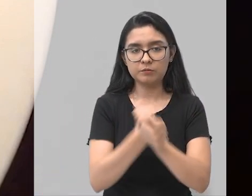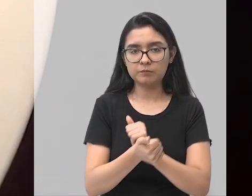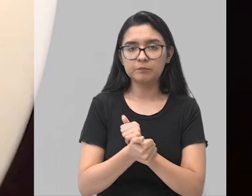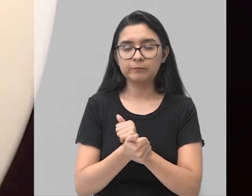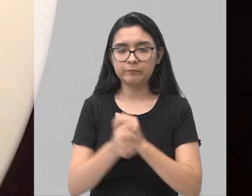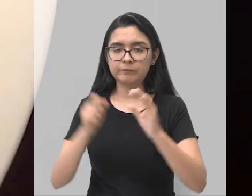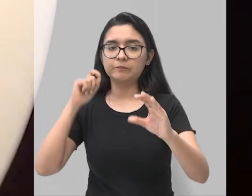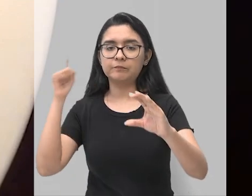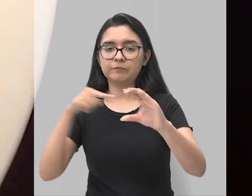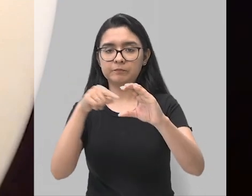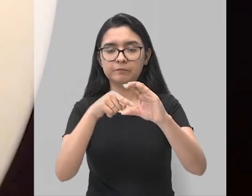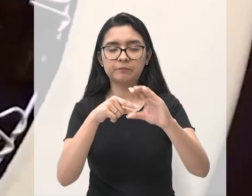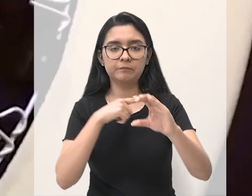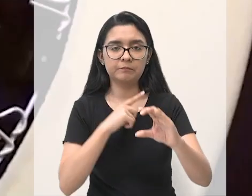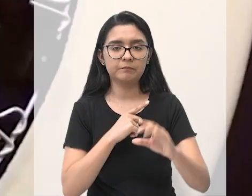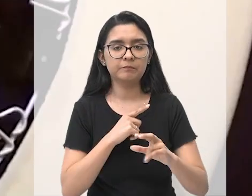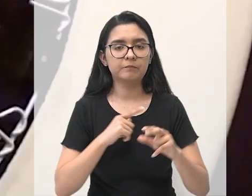mais.